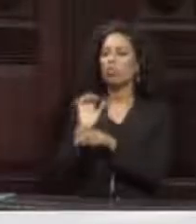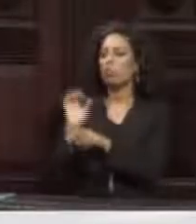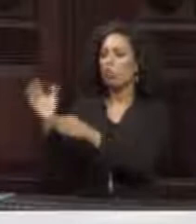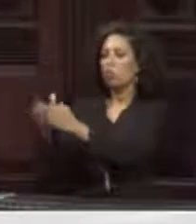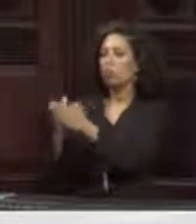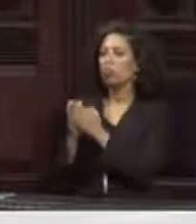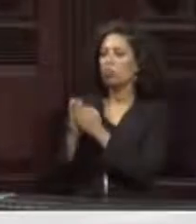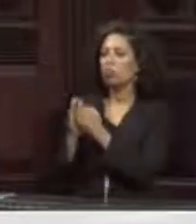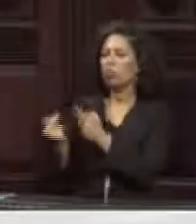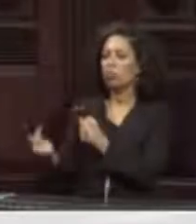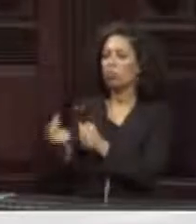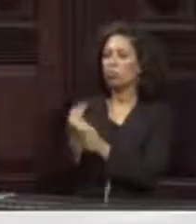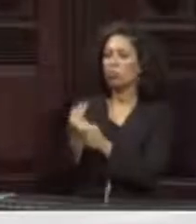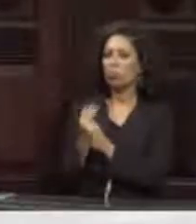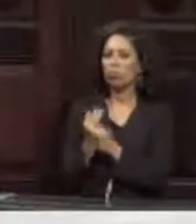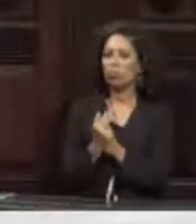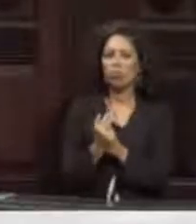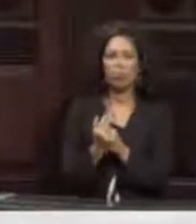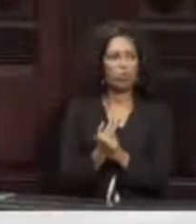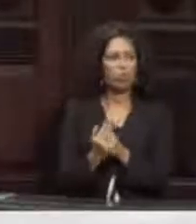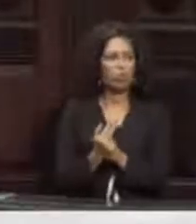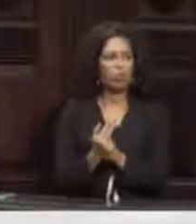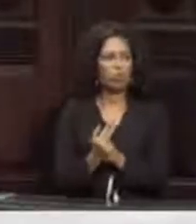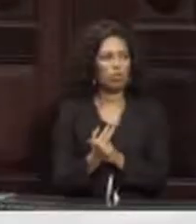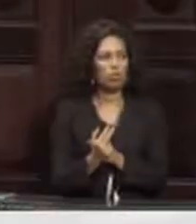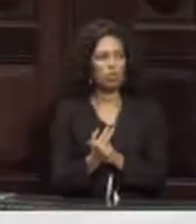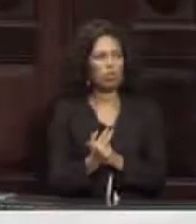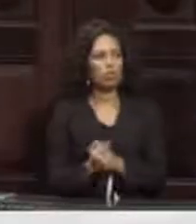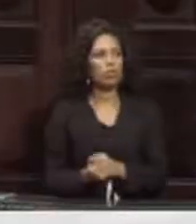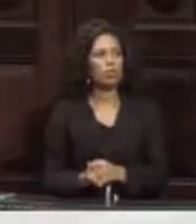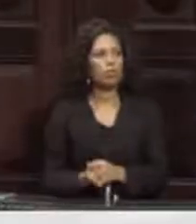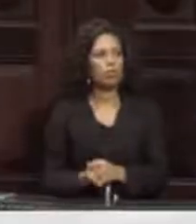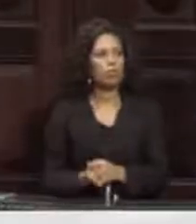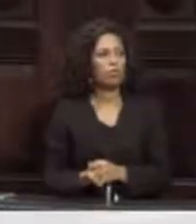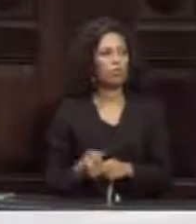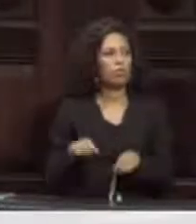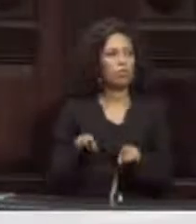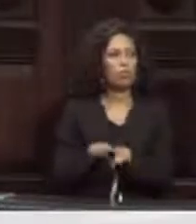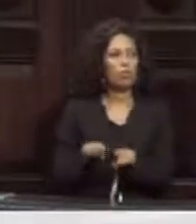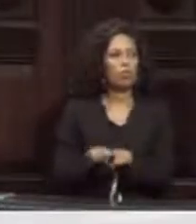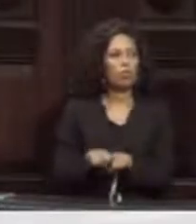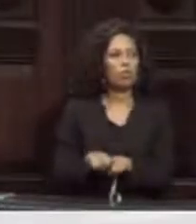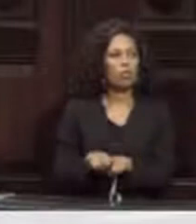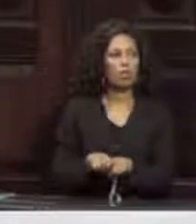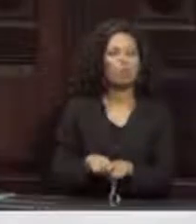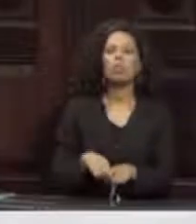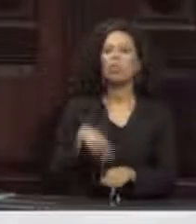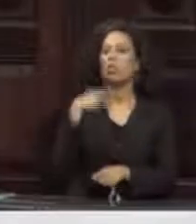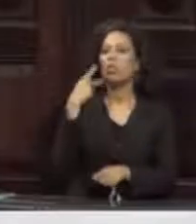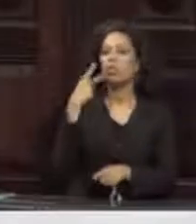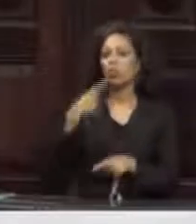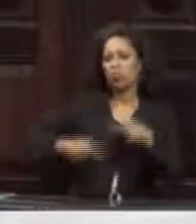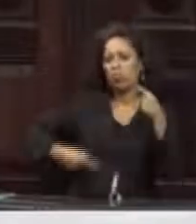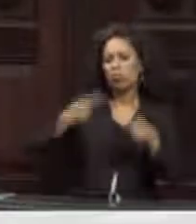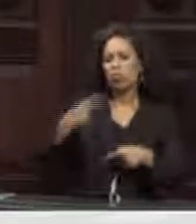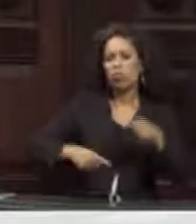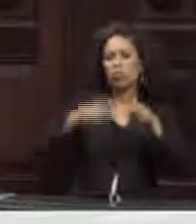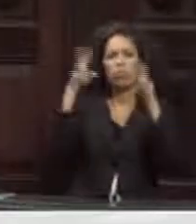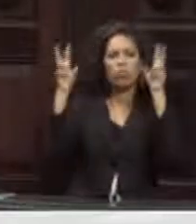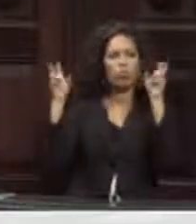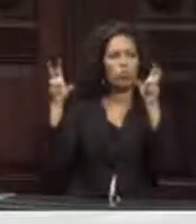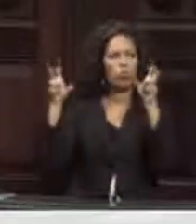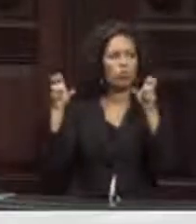de colheita dos pareceres das comissões e também da discussão dos temas, para dizer